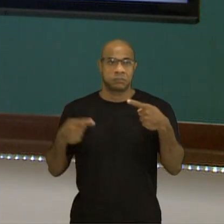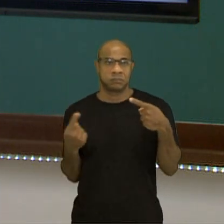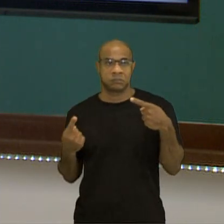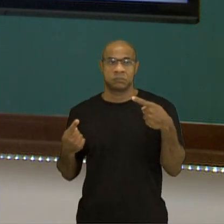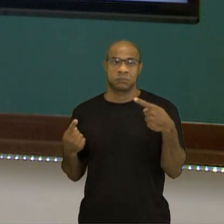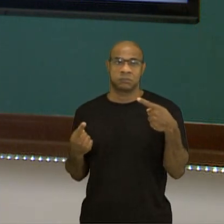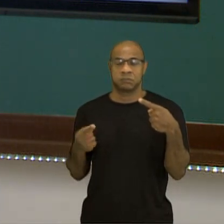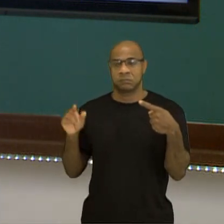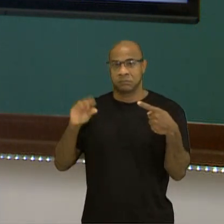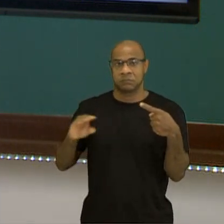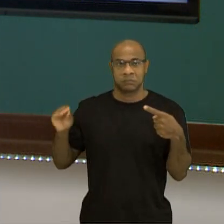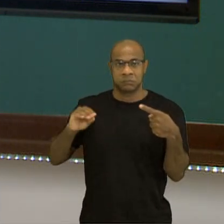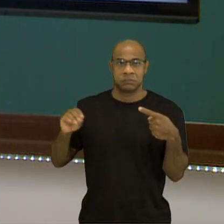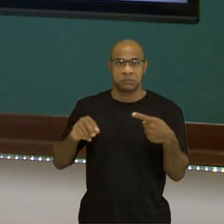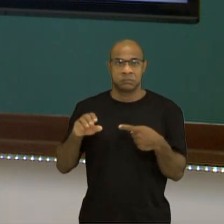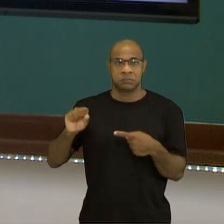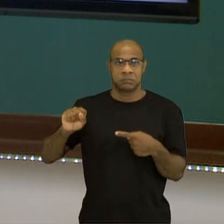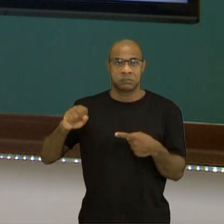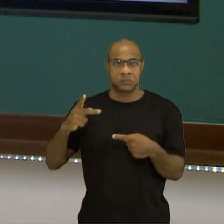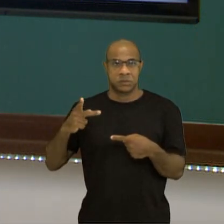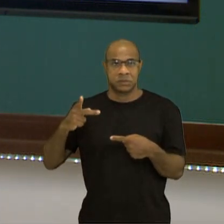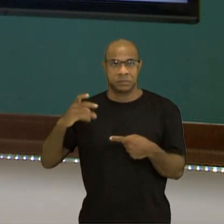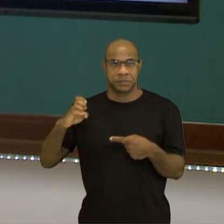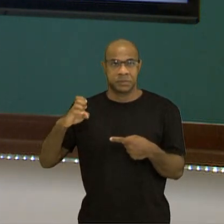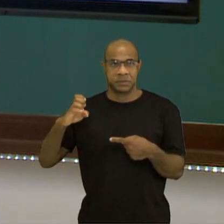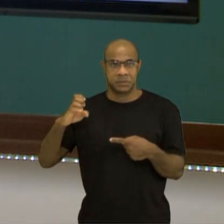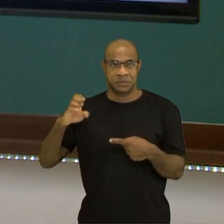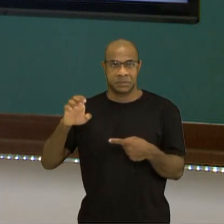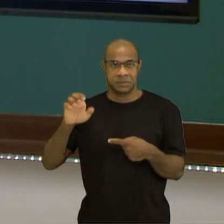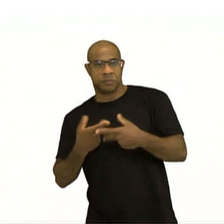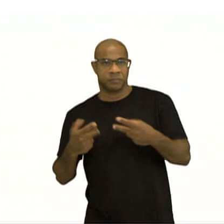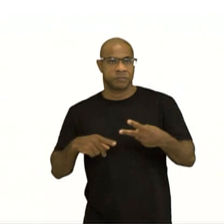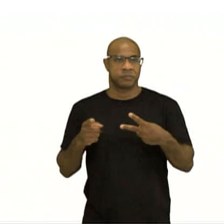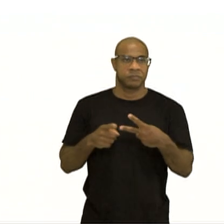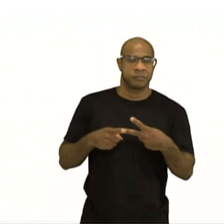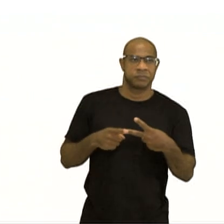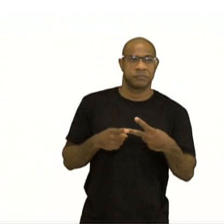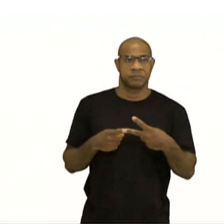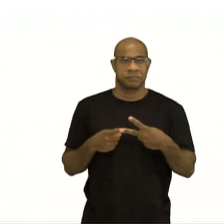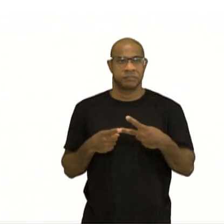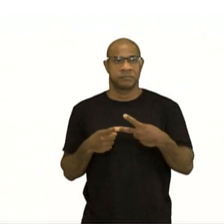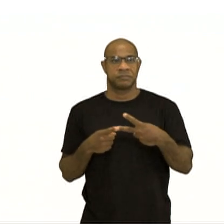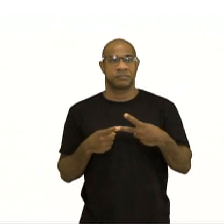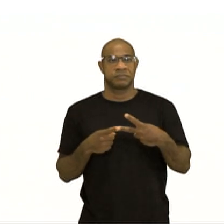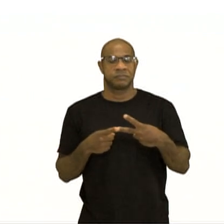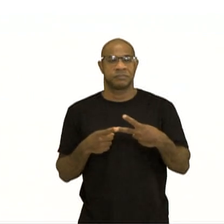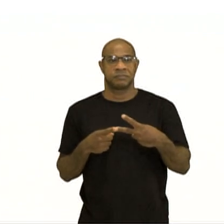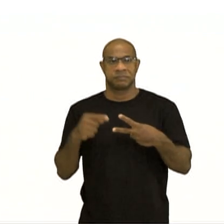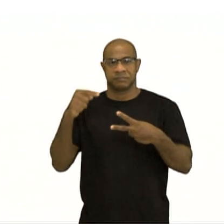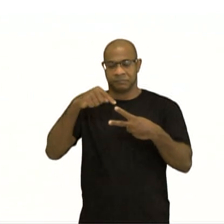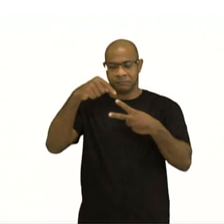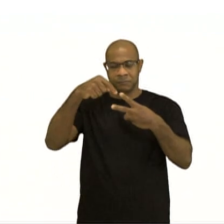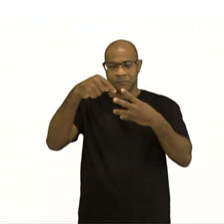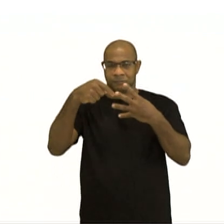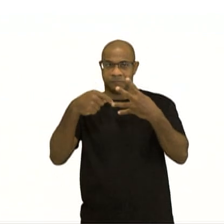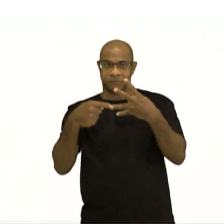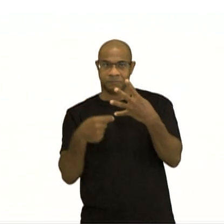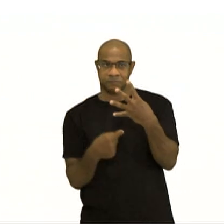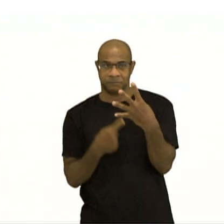Quais são as frases? Nós temos aqui, gente, tá? Então, o speaking seria o quê? Seria a fala e o writing seria